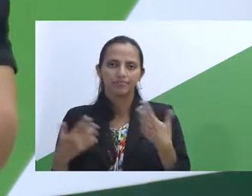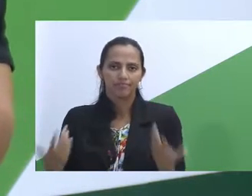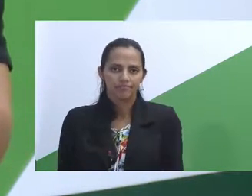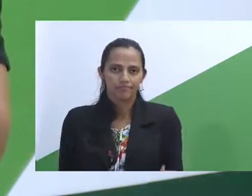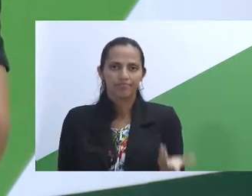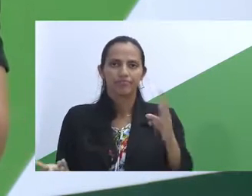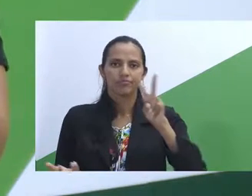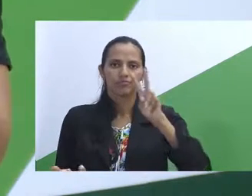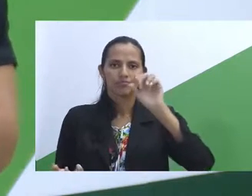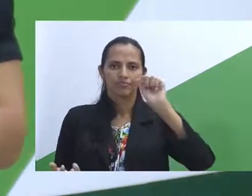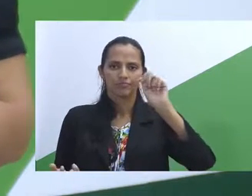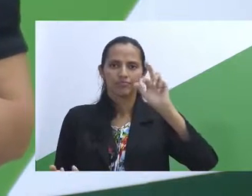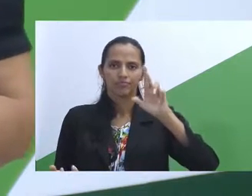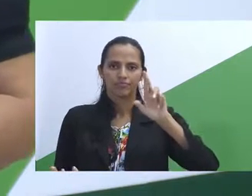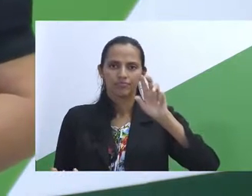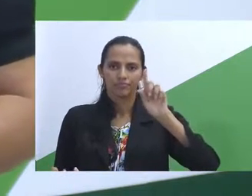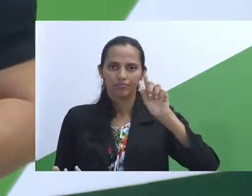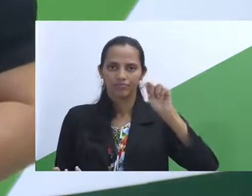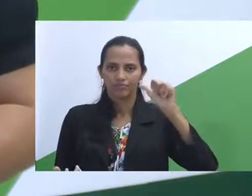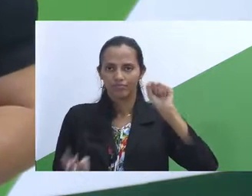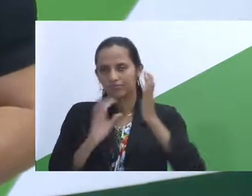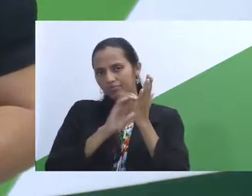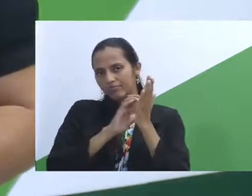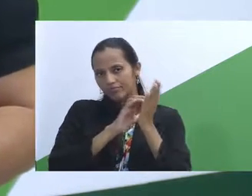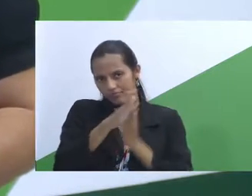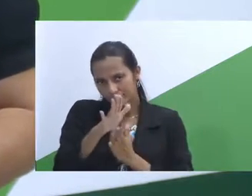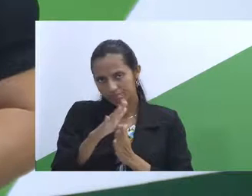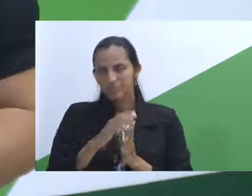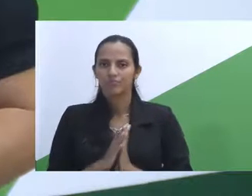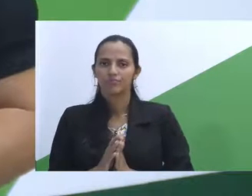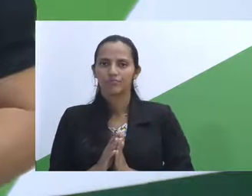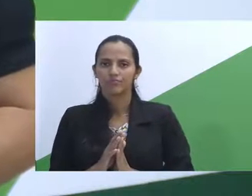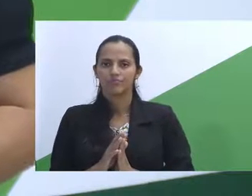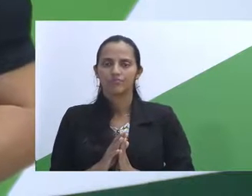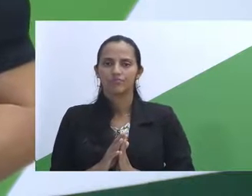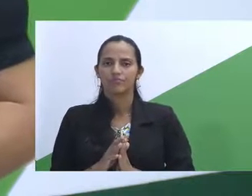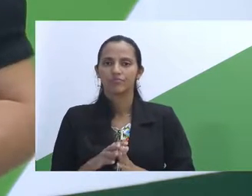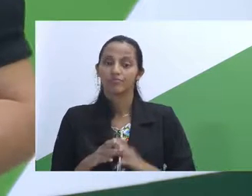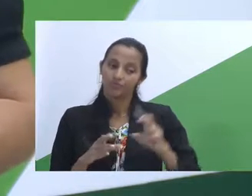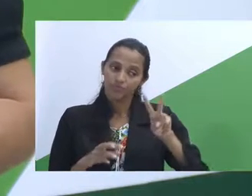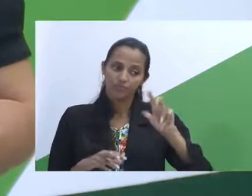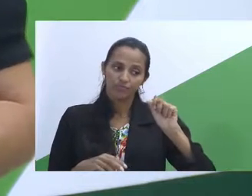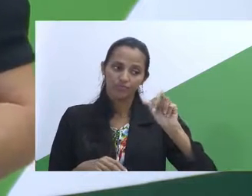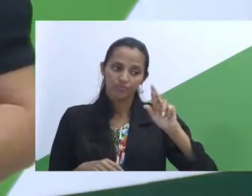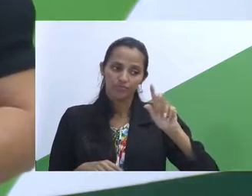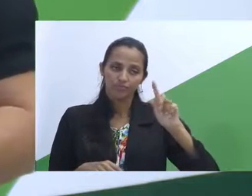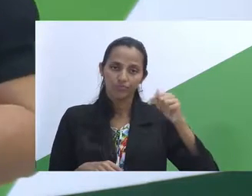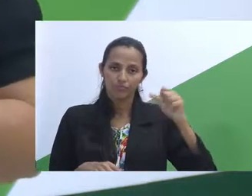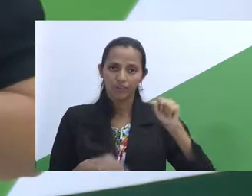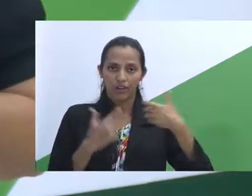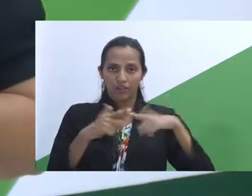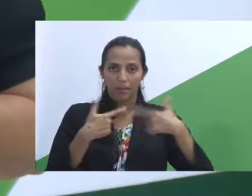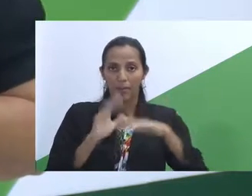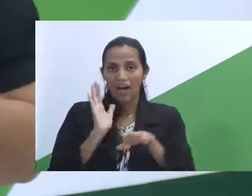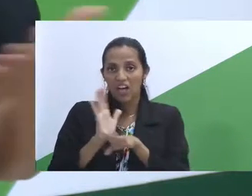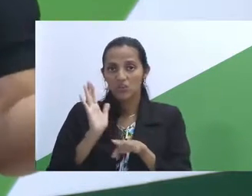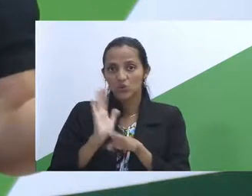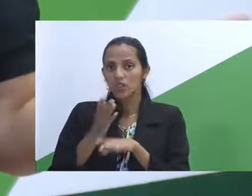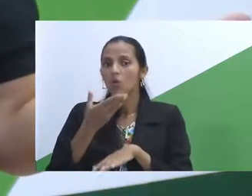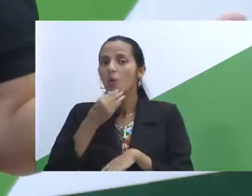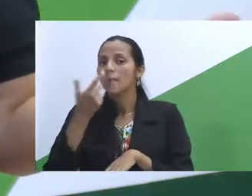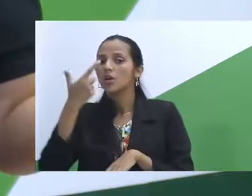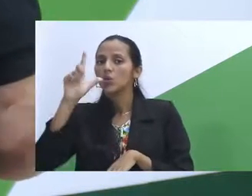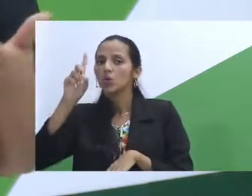vai, é, vai trabalhar, e muito, para a eleição, então, do Dutra, que é um candidato dele e,